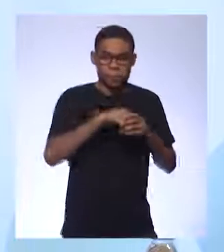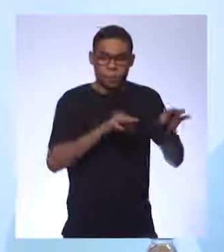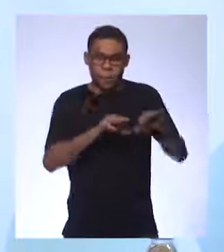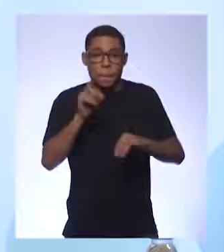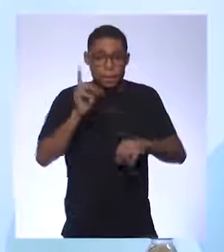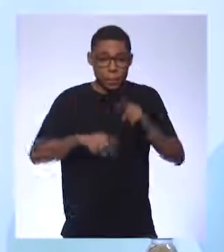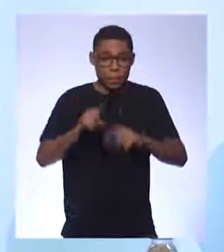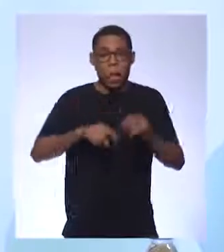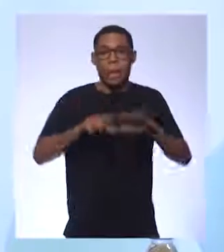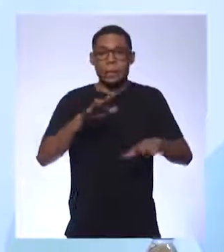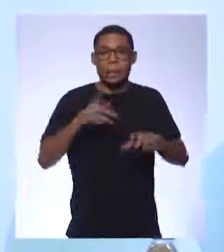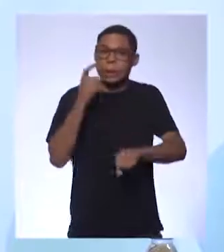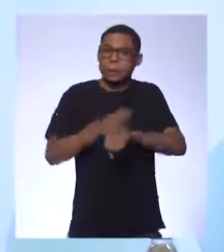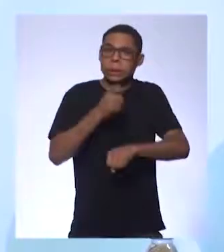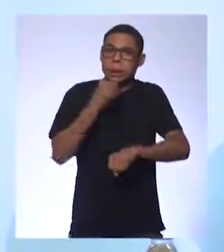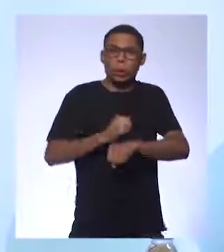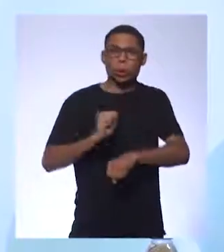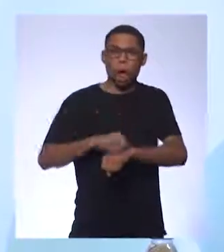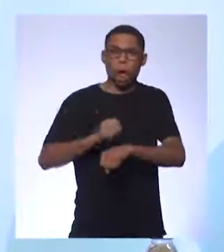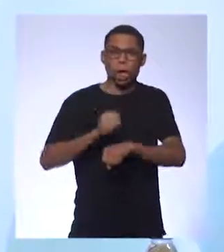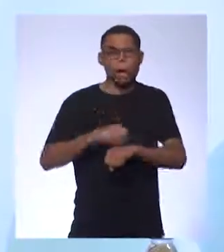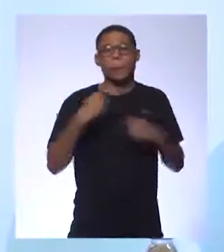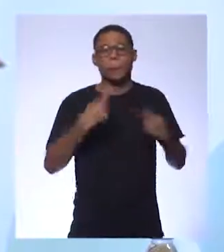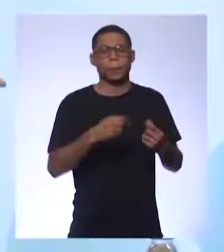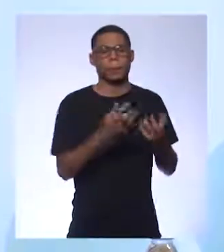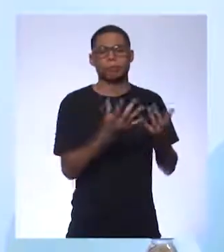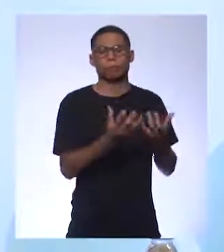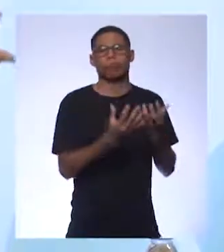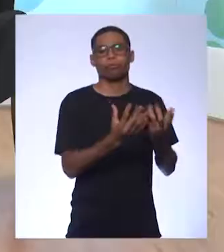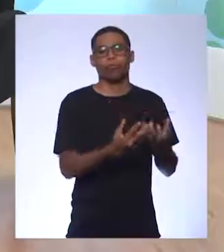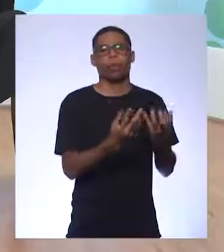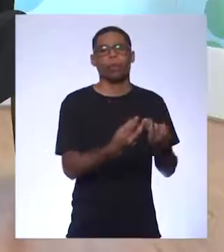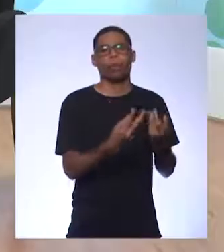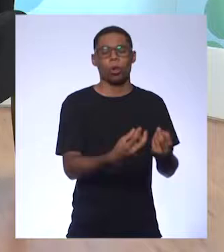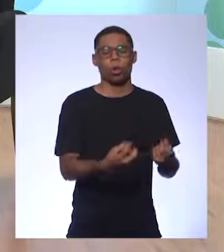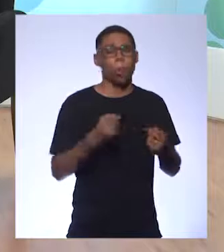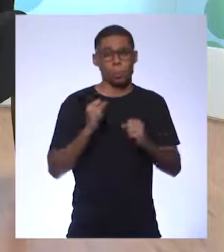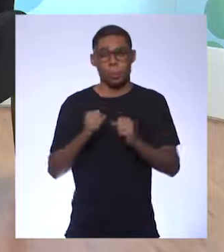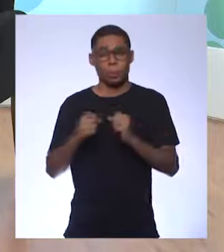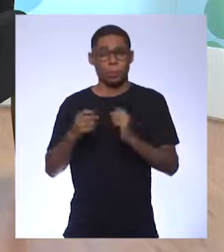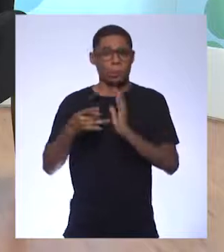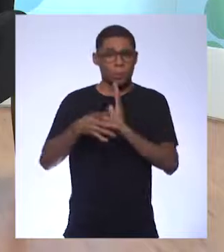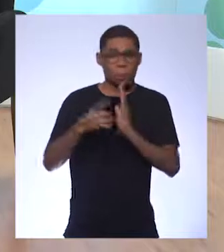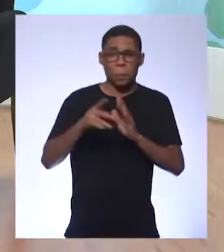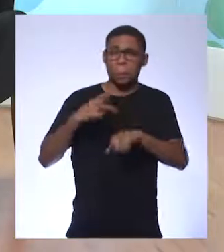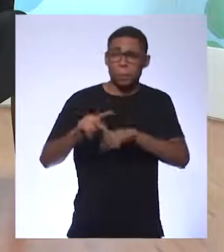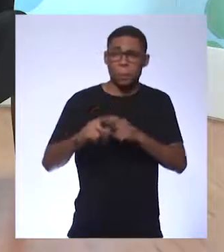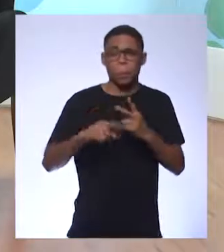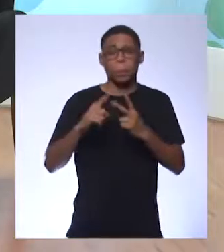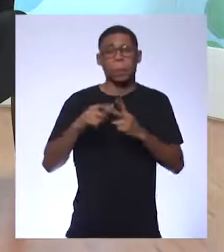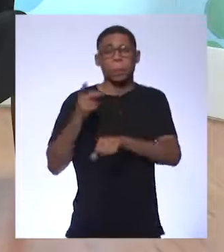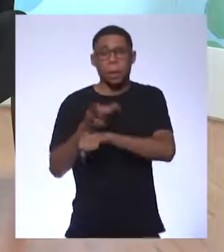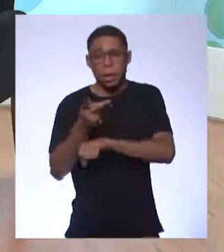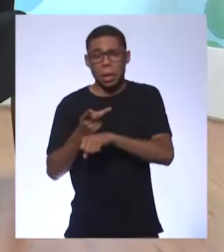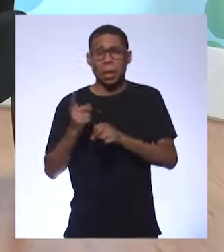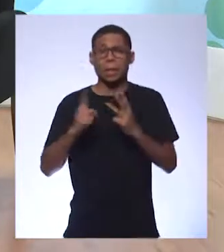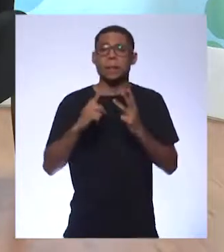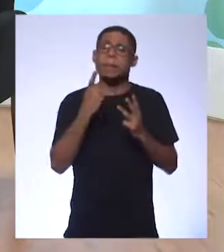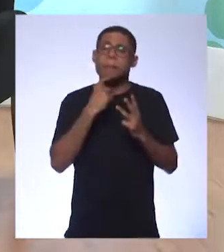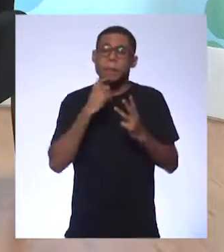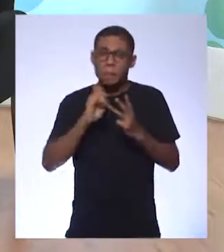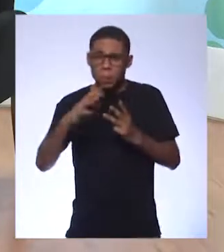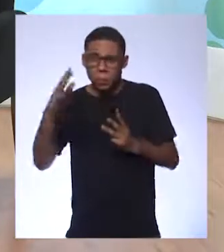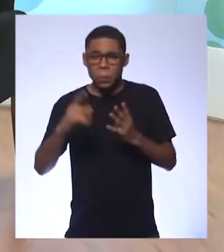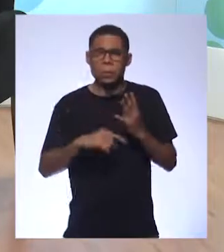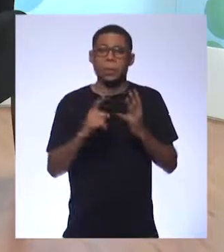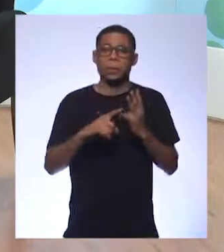material. E os materiais diversos, professor. Pode ser vidro, ouro, prata, bronze, cobre. Aí é